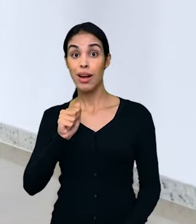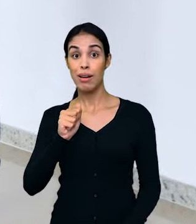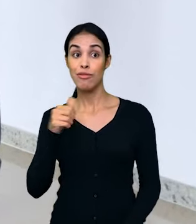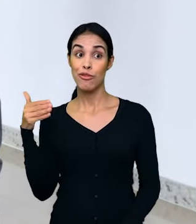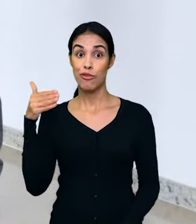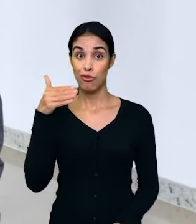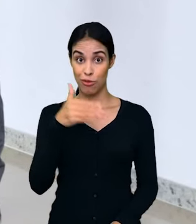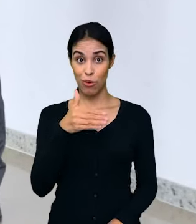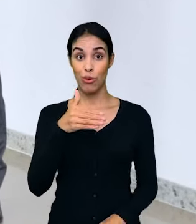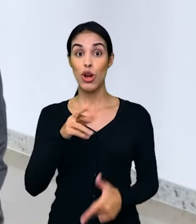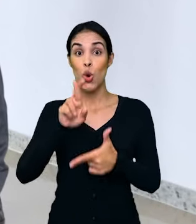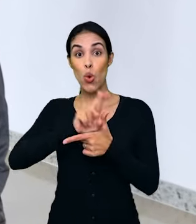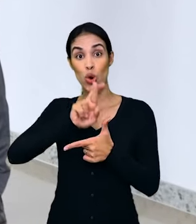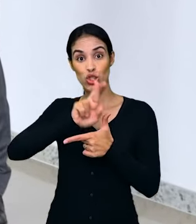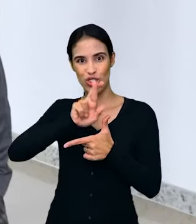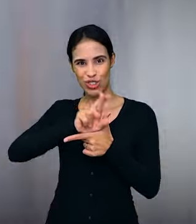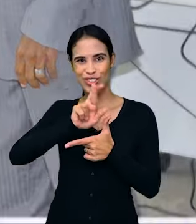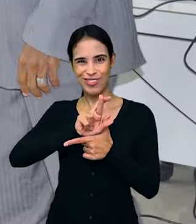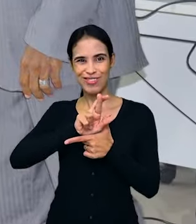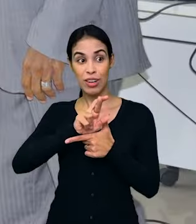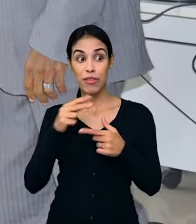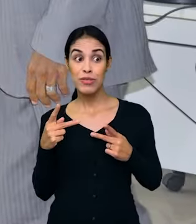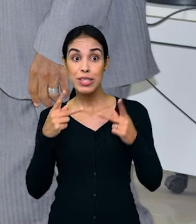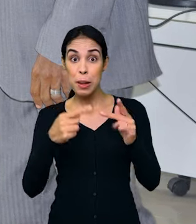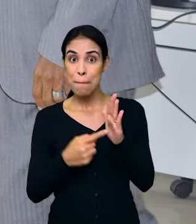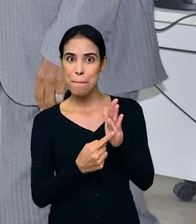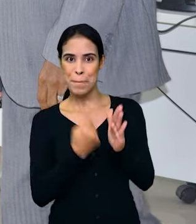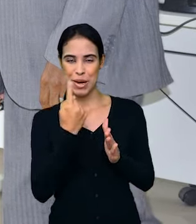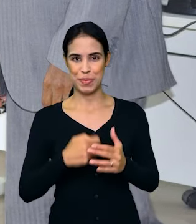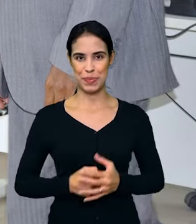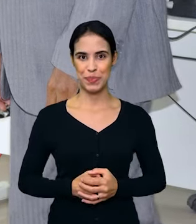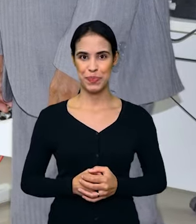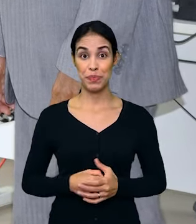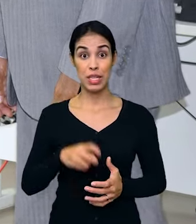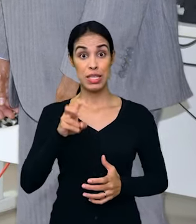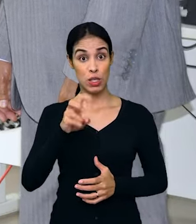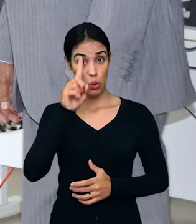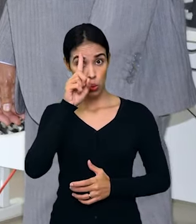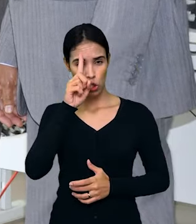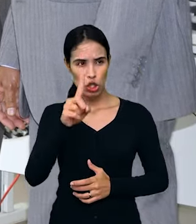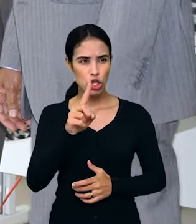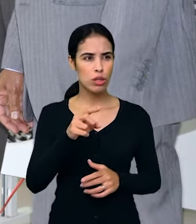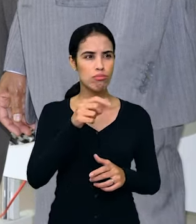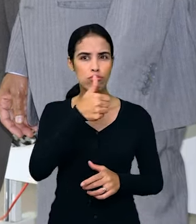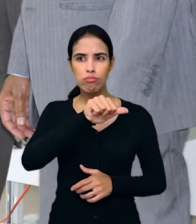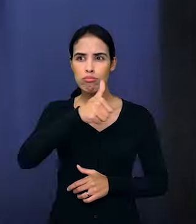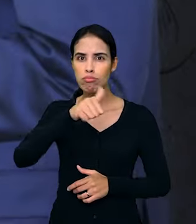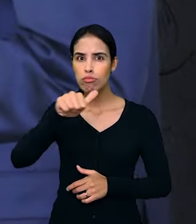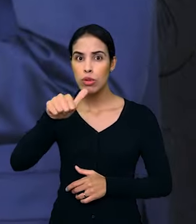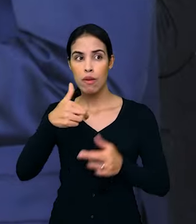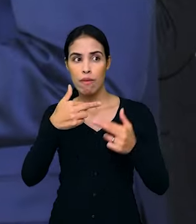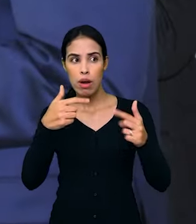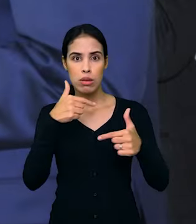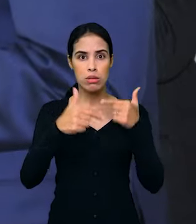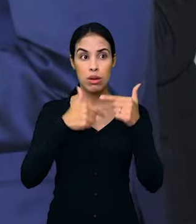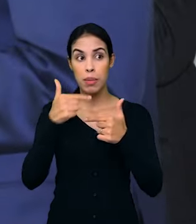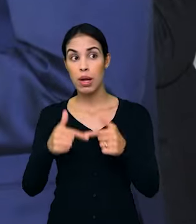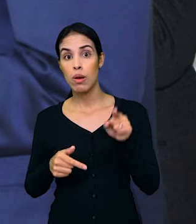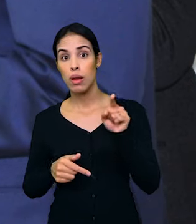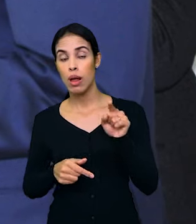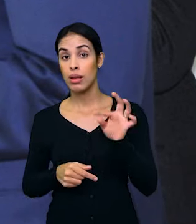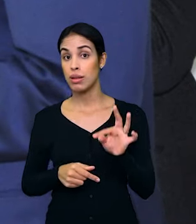realizou a primeira correição ordinária como Corregedor-Geral da Justiça do Trabalho. Durante 5 dias, ele avaliou as atividades